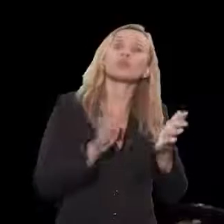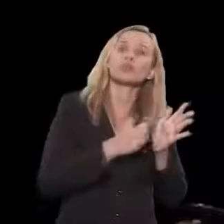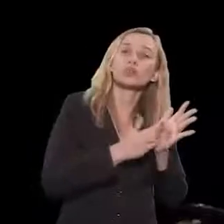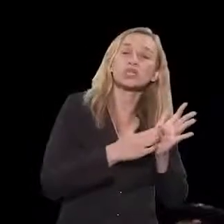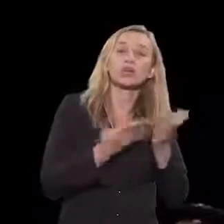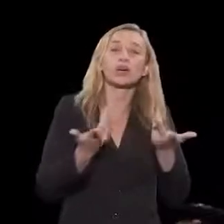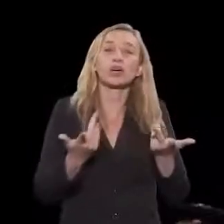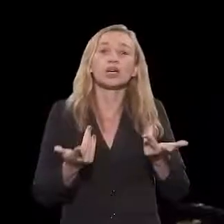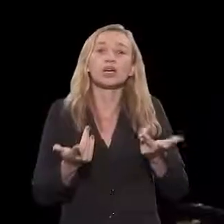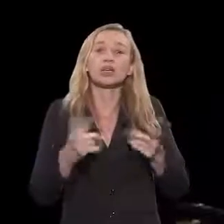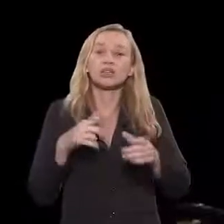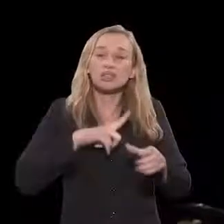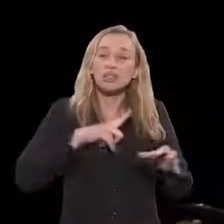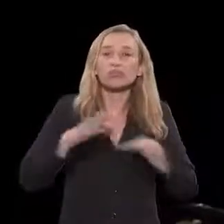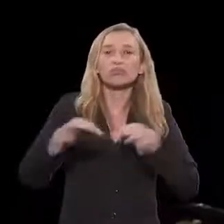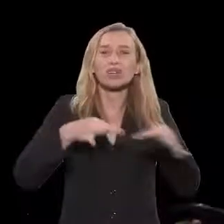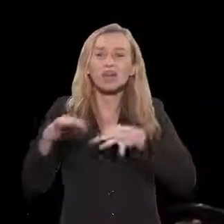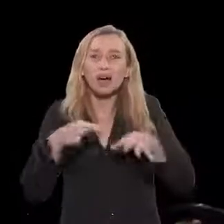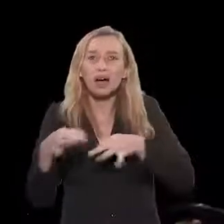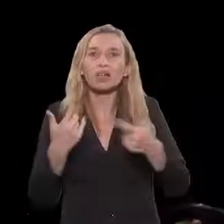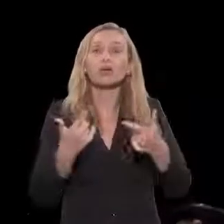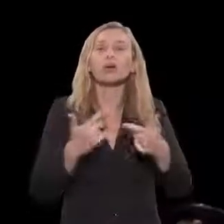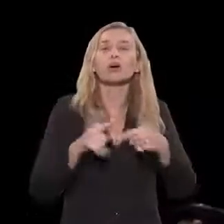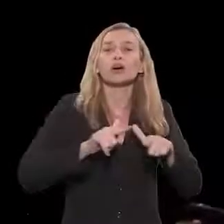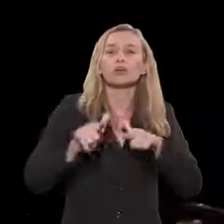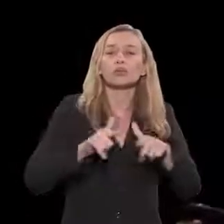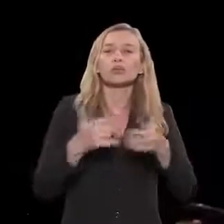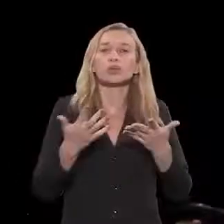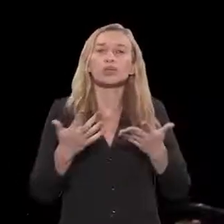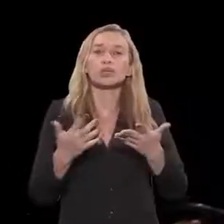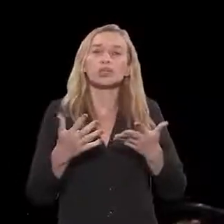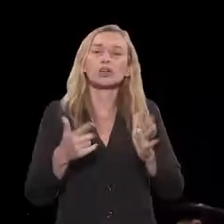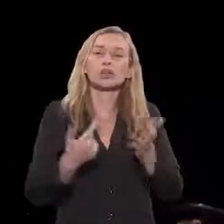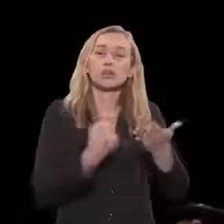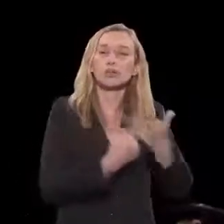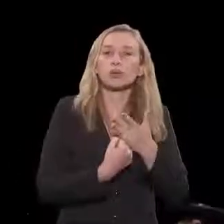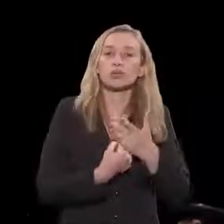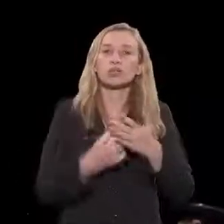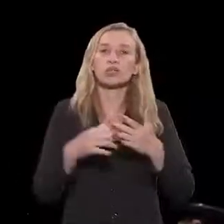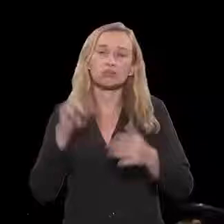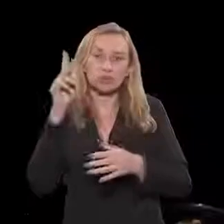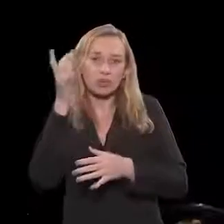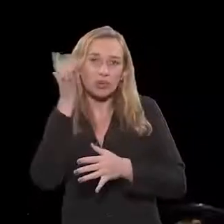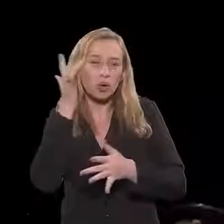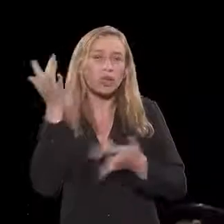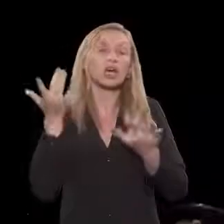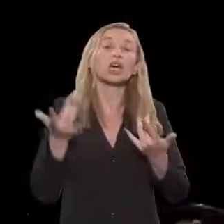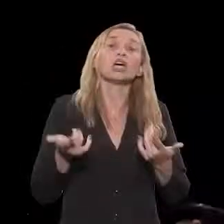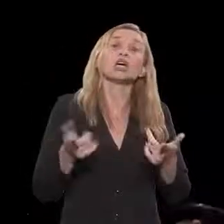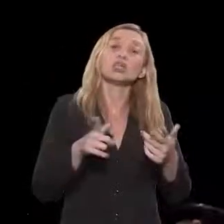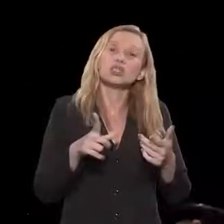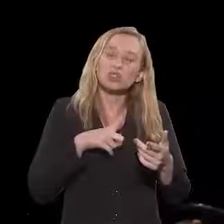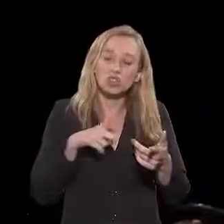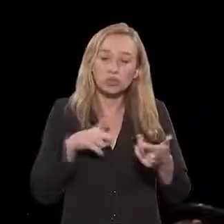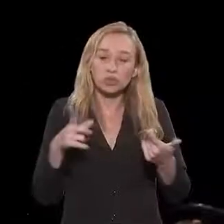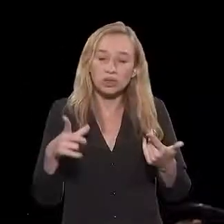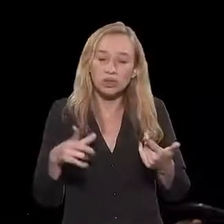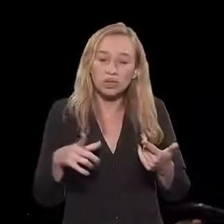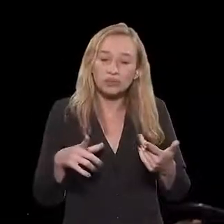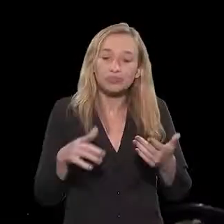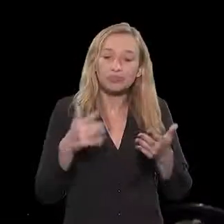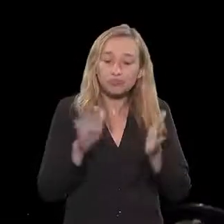Museu do Samba, que também tem esse trabalho, mas a gente tem poucas instituições preocupadas na preservação dessa memória. E a gente